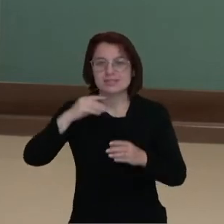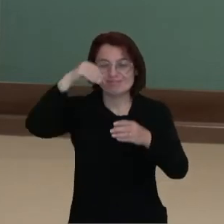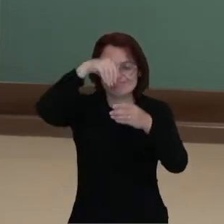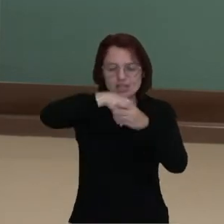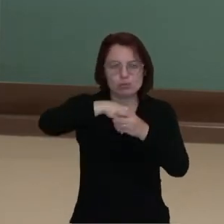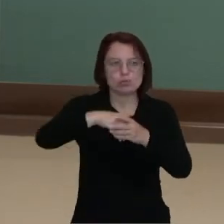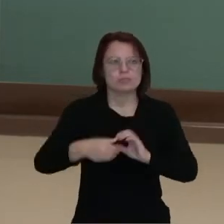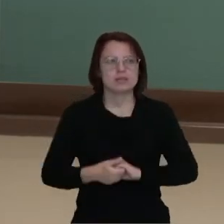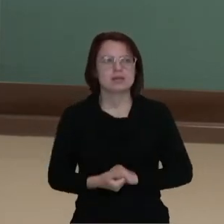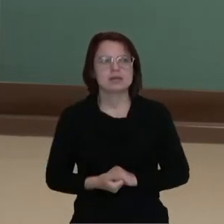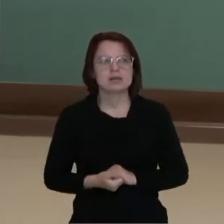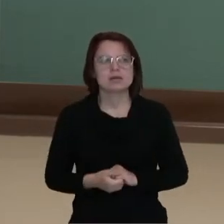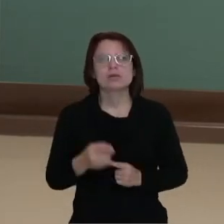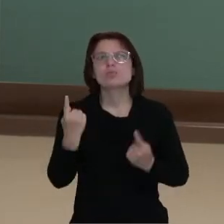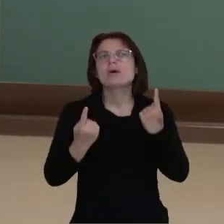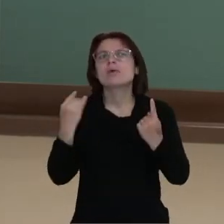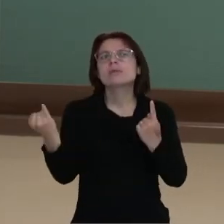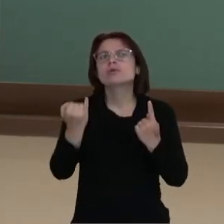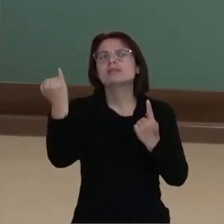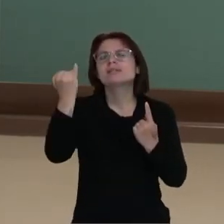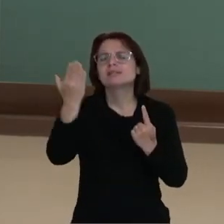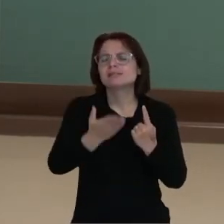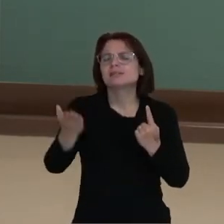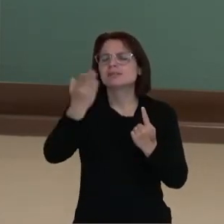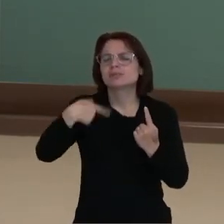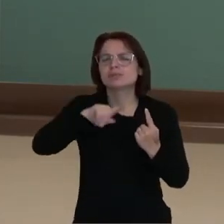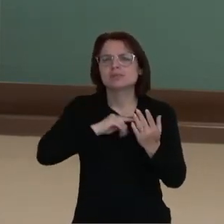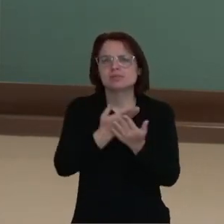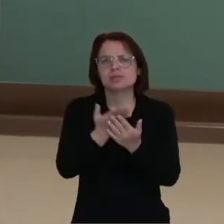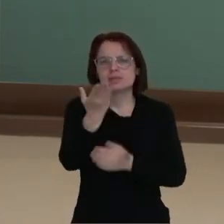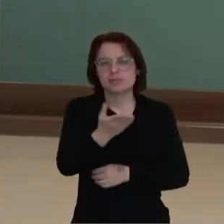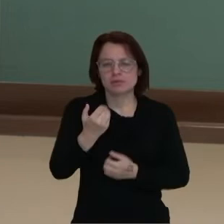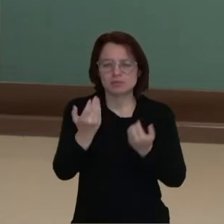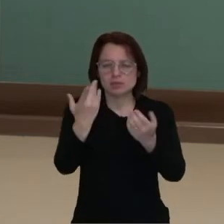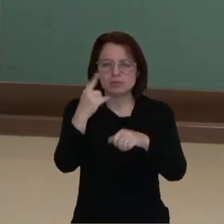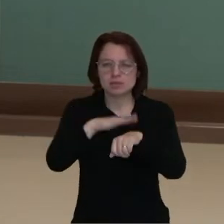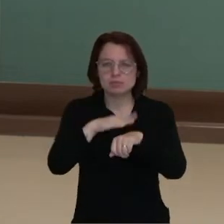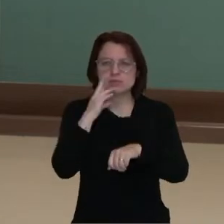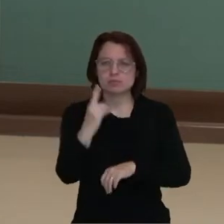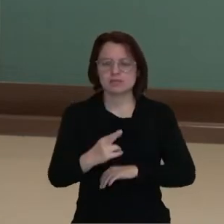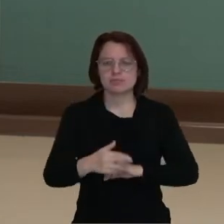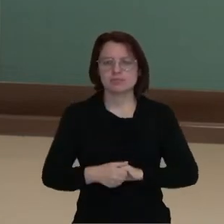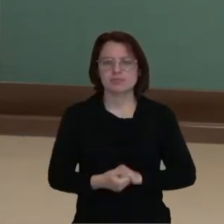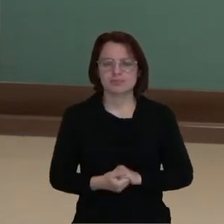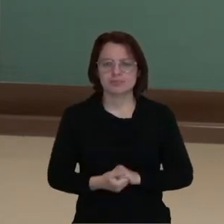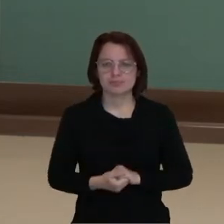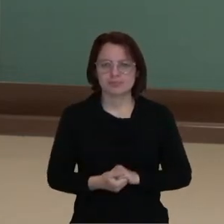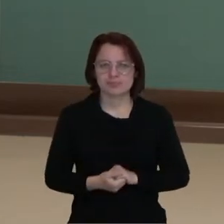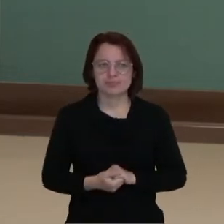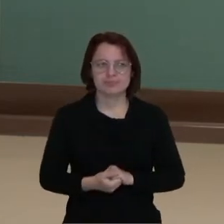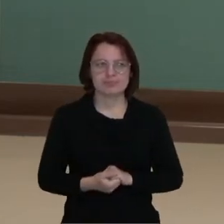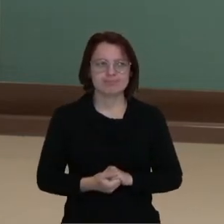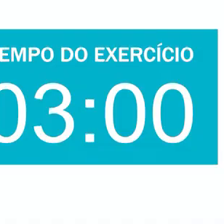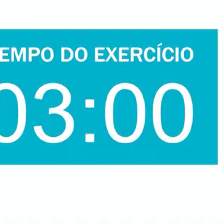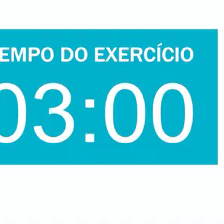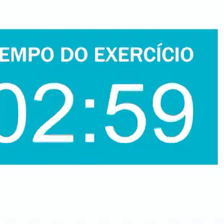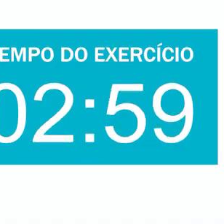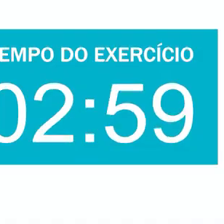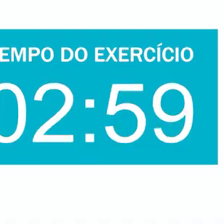condensados. Qual que é a importância de estudar o cariótipo? Vou dar um tempinho para vocês e eu já volto com a resposta.